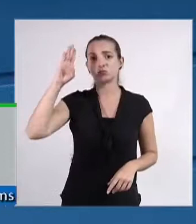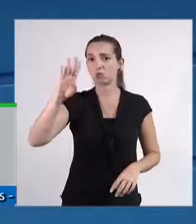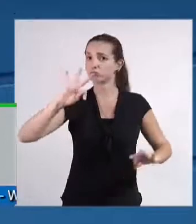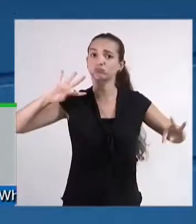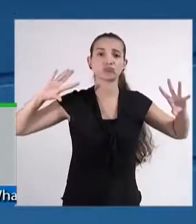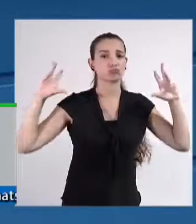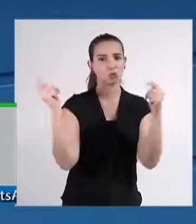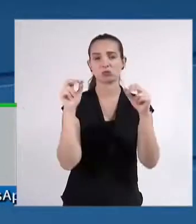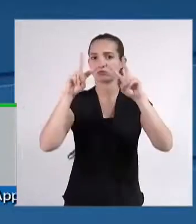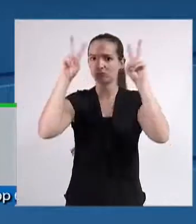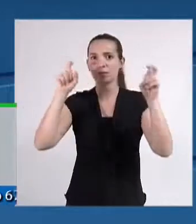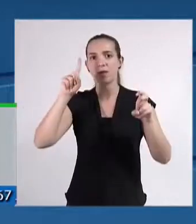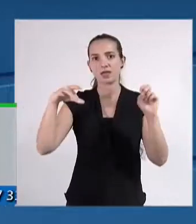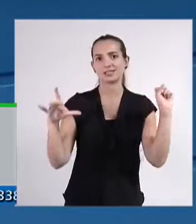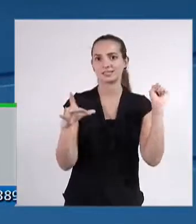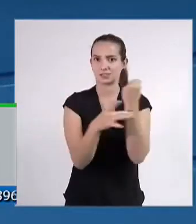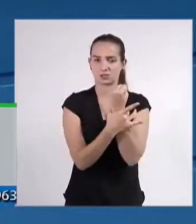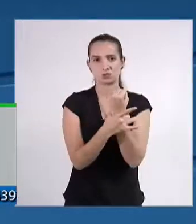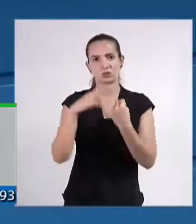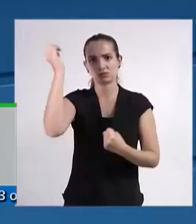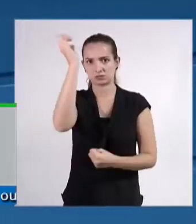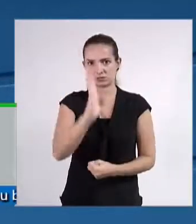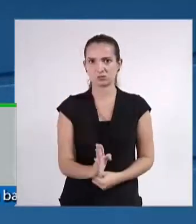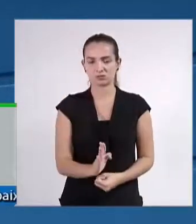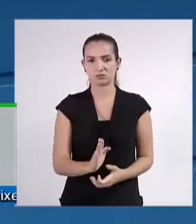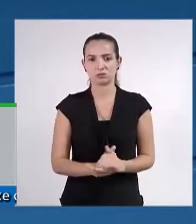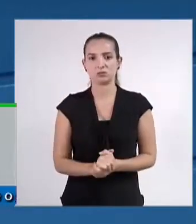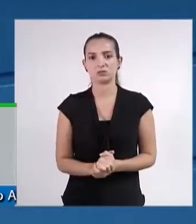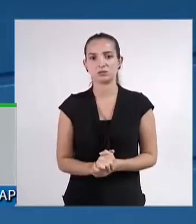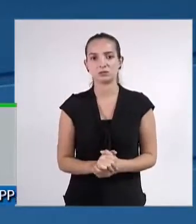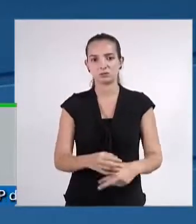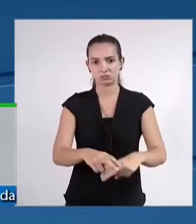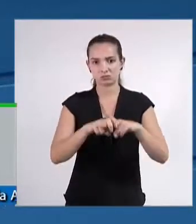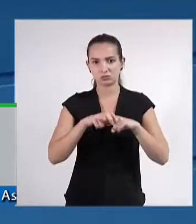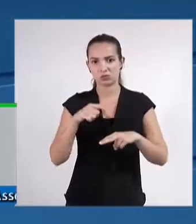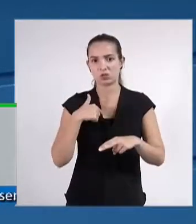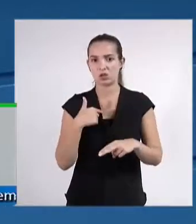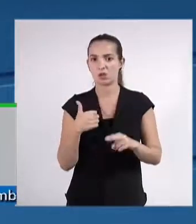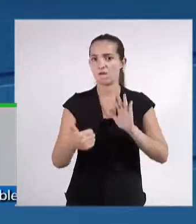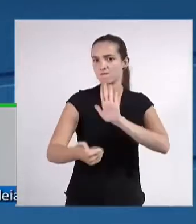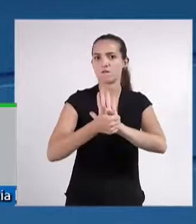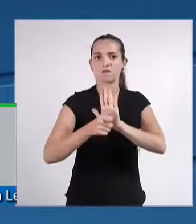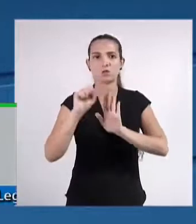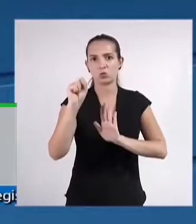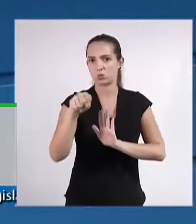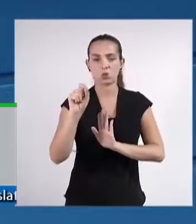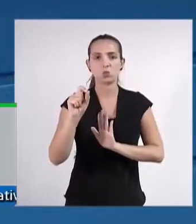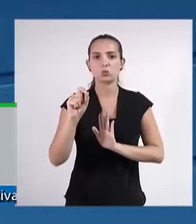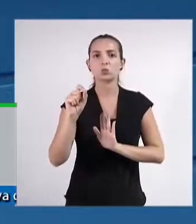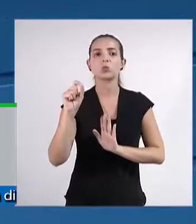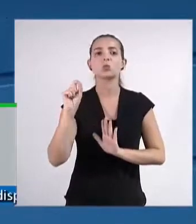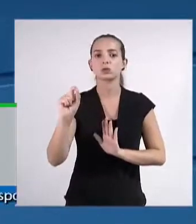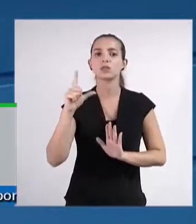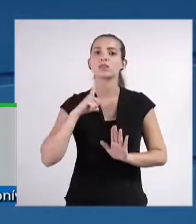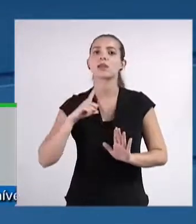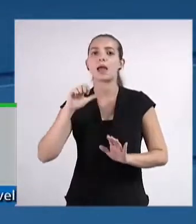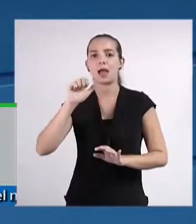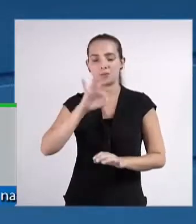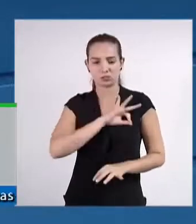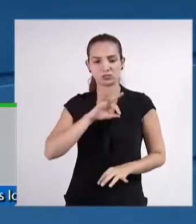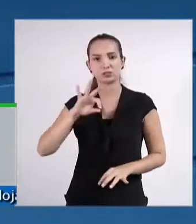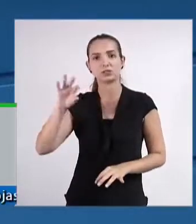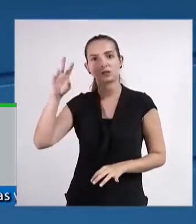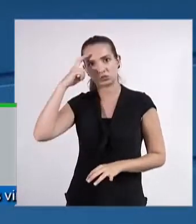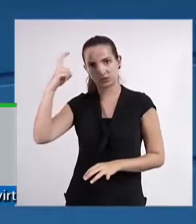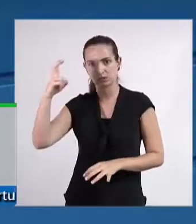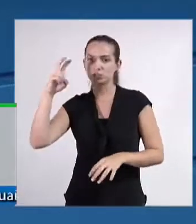de todo esse tema chama-se segurança nacional. E eu sou a favor que haja, sim, a influência da ABIN, que ela